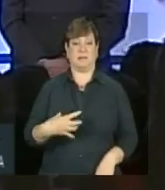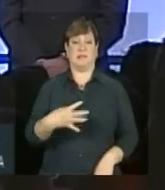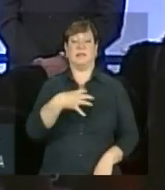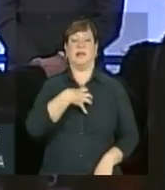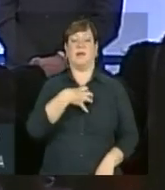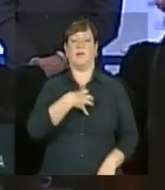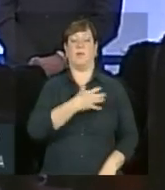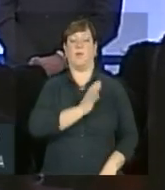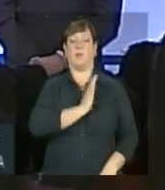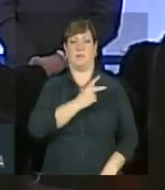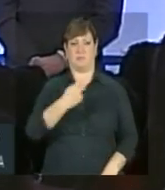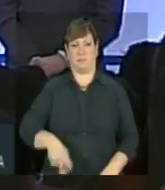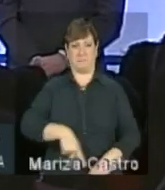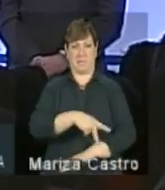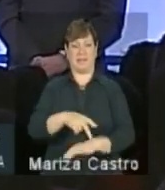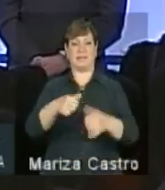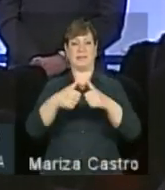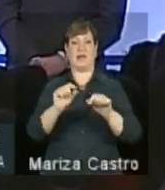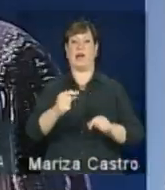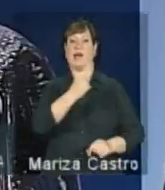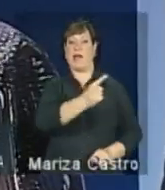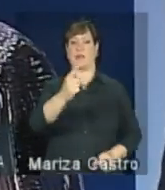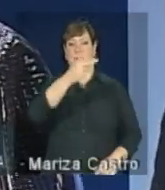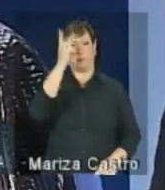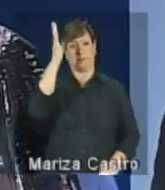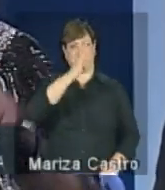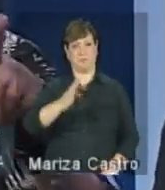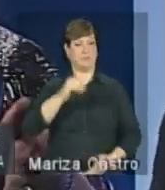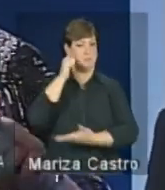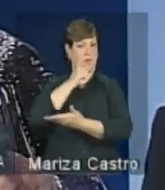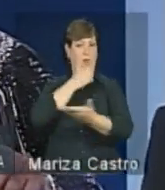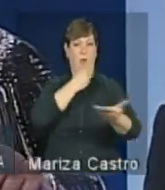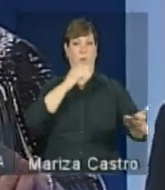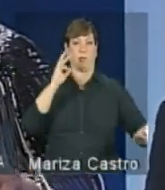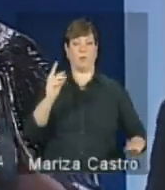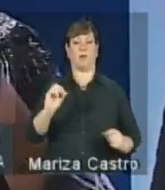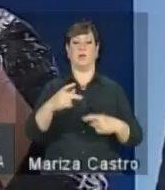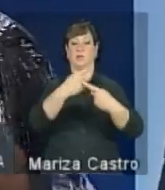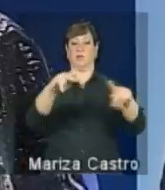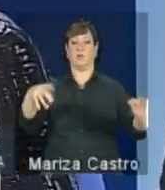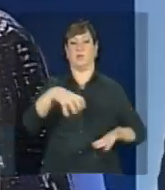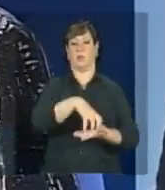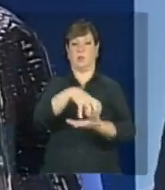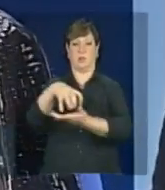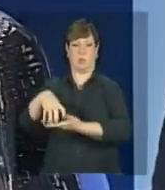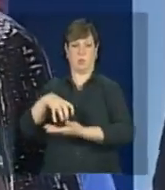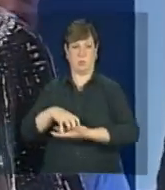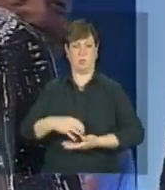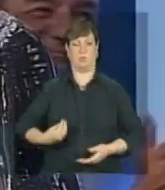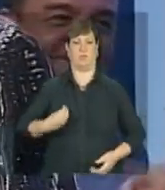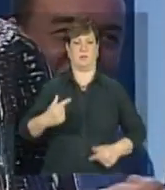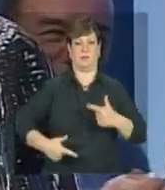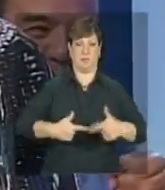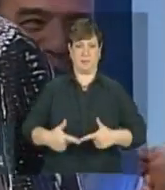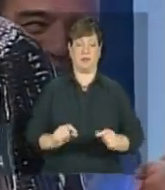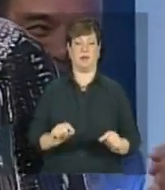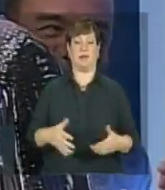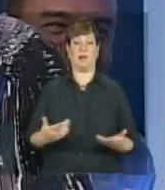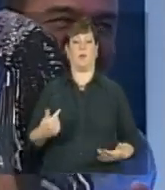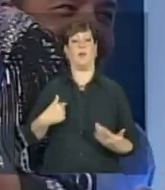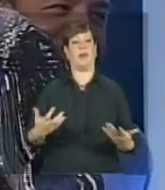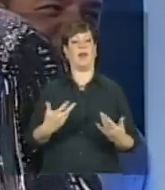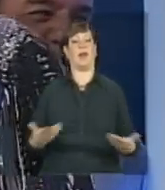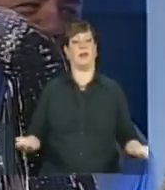desse país está cada um dos brasileiros e das brasileiras e das suas comunidades e realizações. Eu queria,